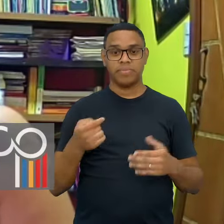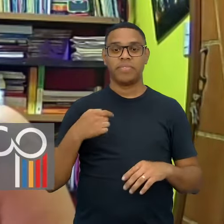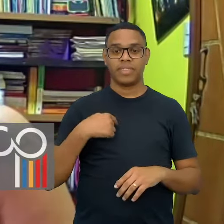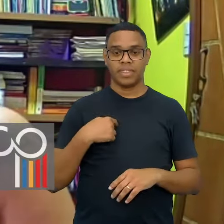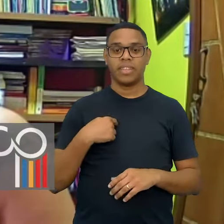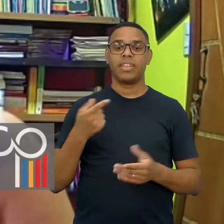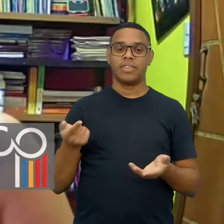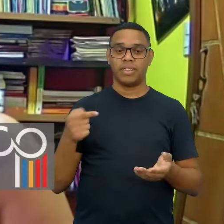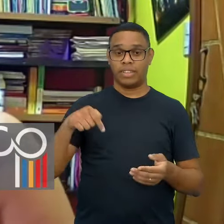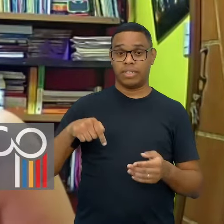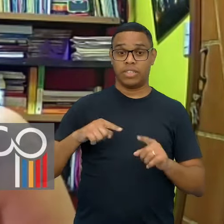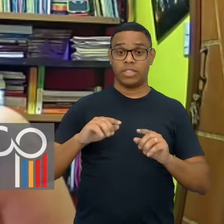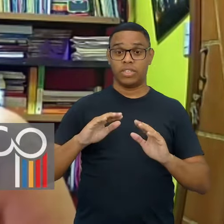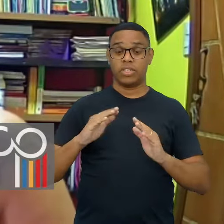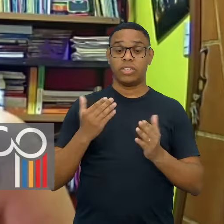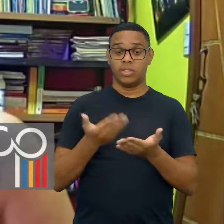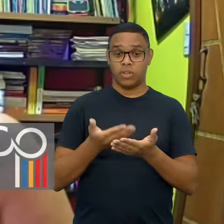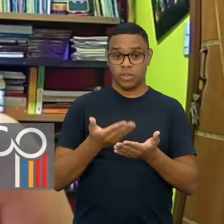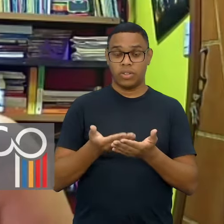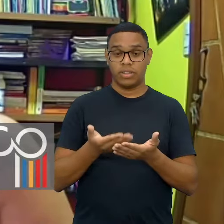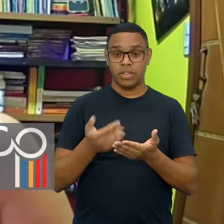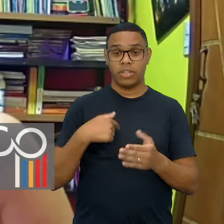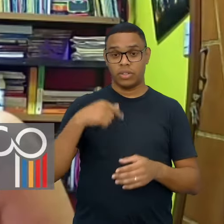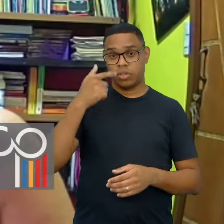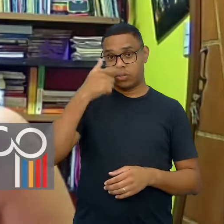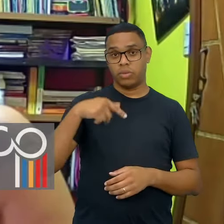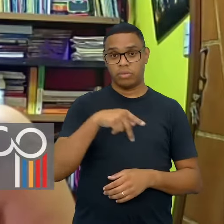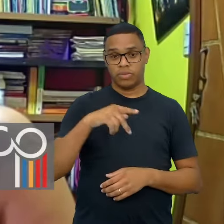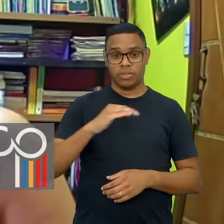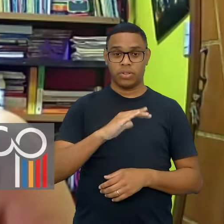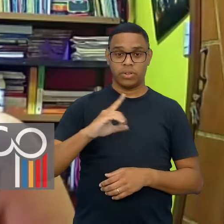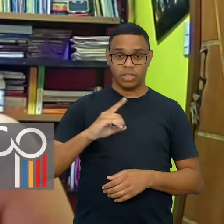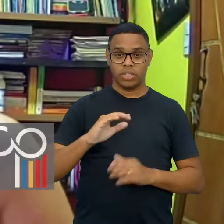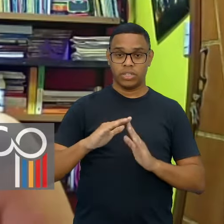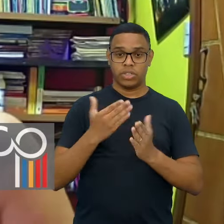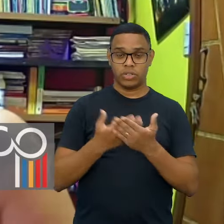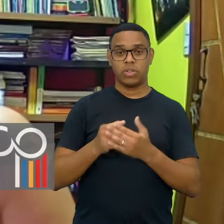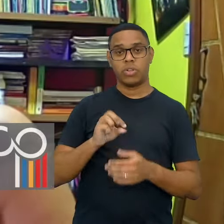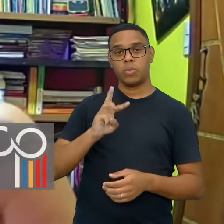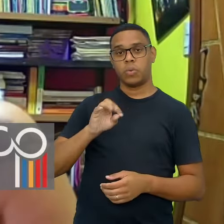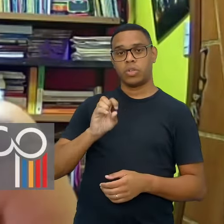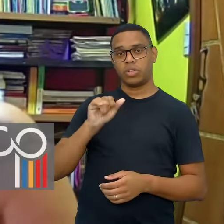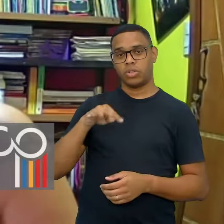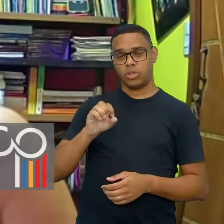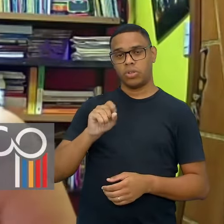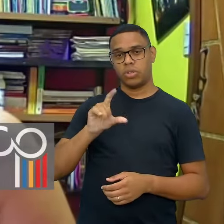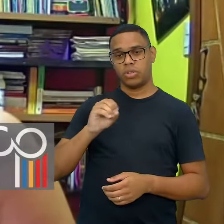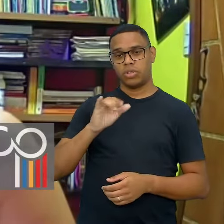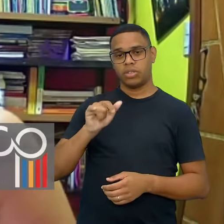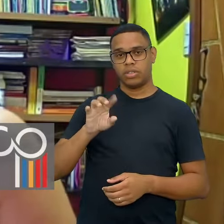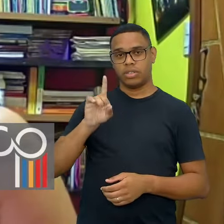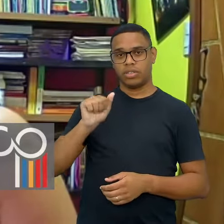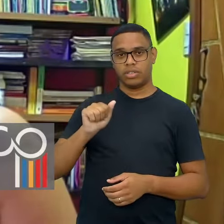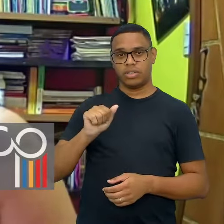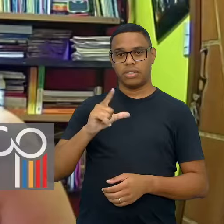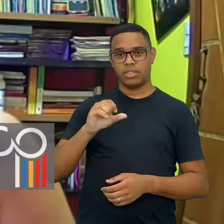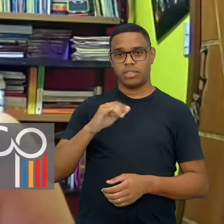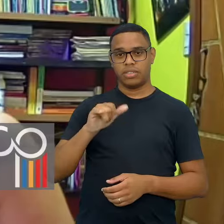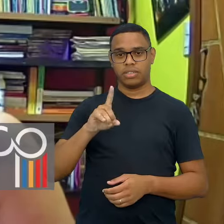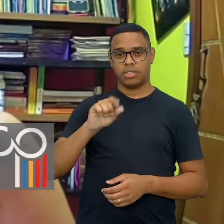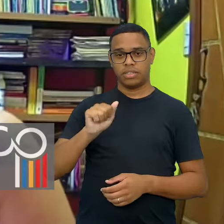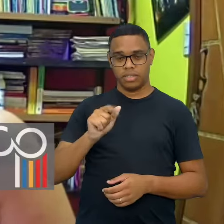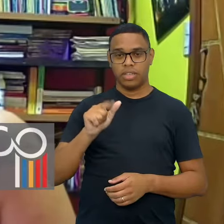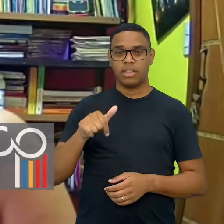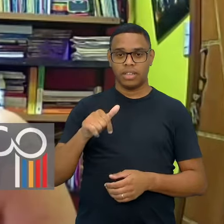chão da escola. Atualmente, estou como professora coordenadora da Escola Washington José de Lacerda Ortiz, que faz parte